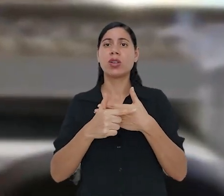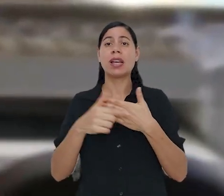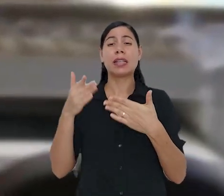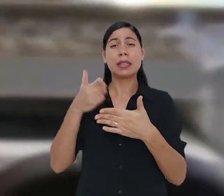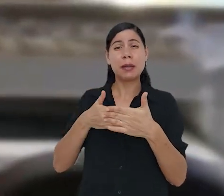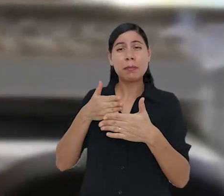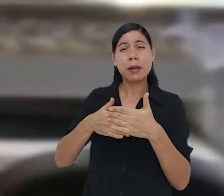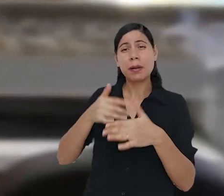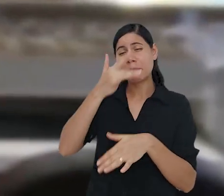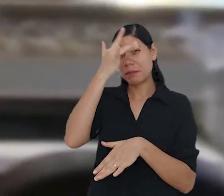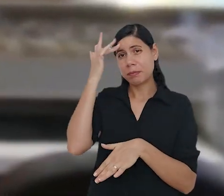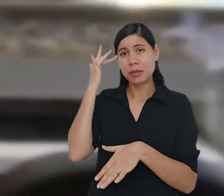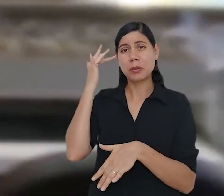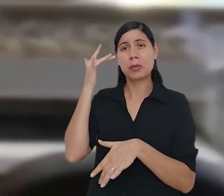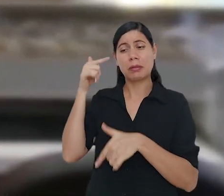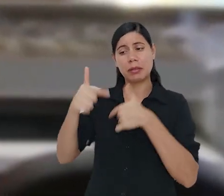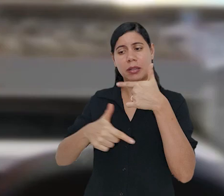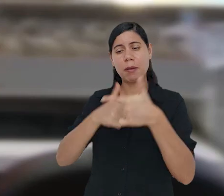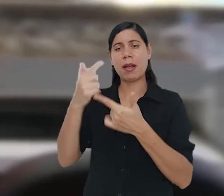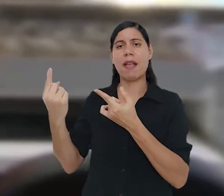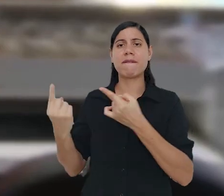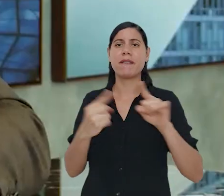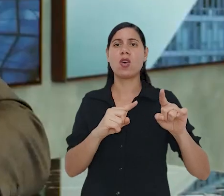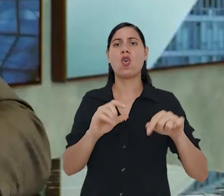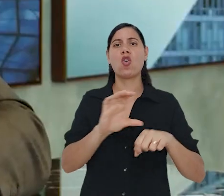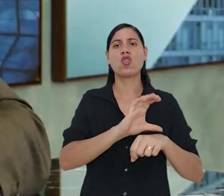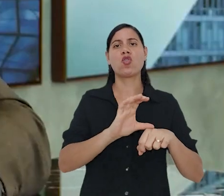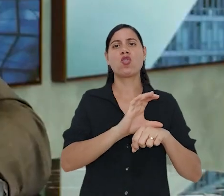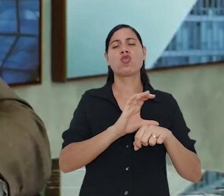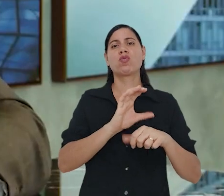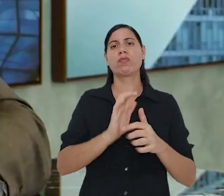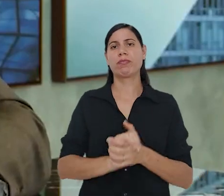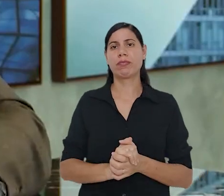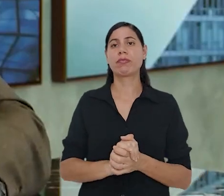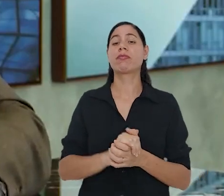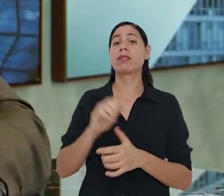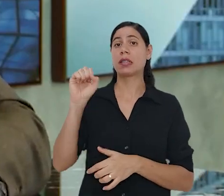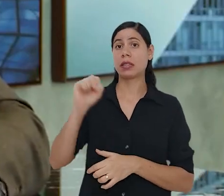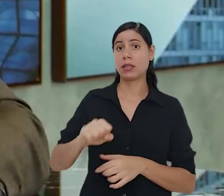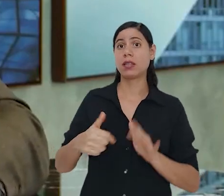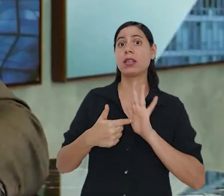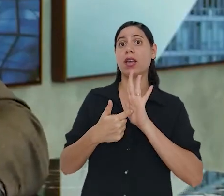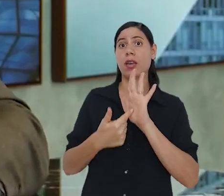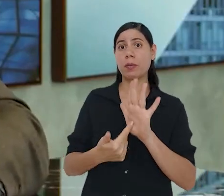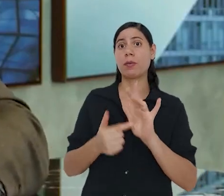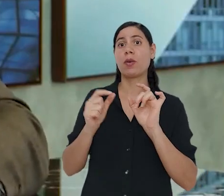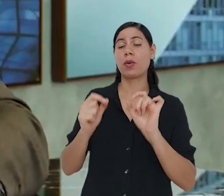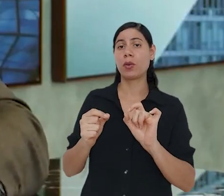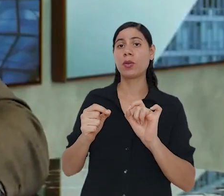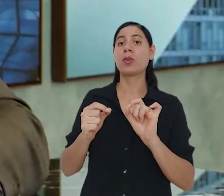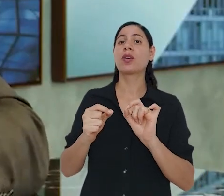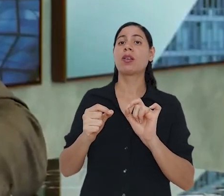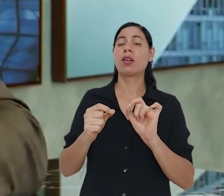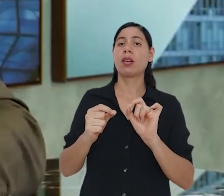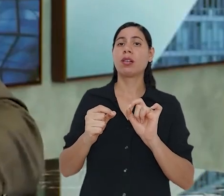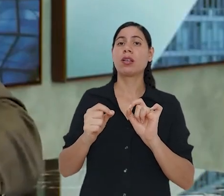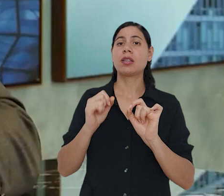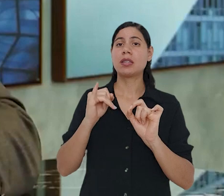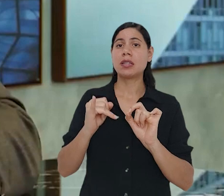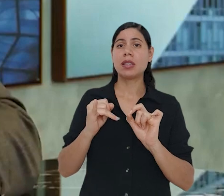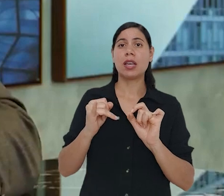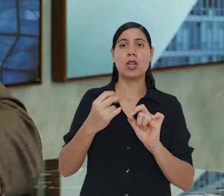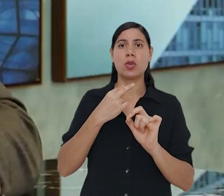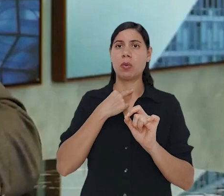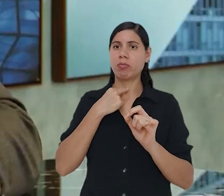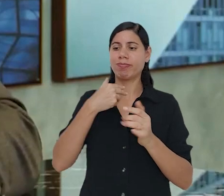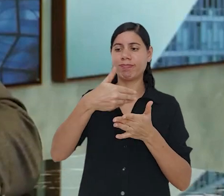desempenhar atividade profissional fere a Constituição. Se eu trago a questão dos maus antecedentes para impedir